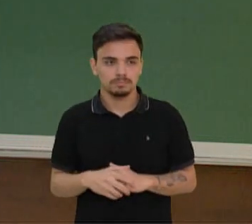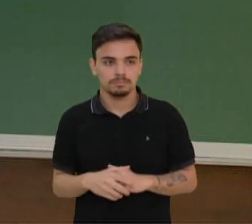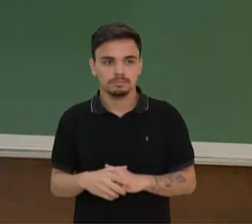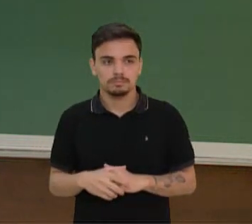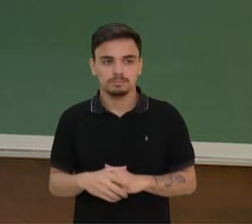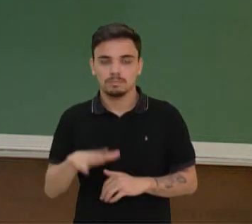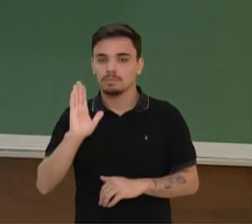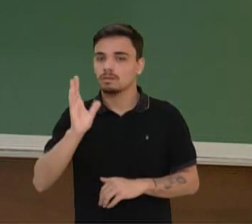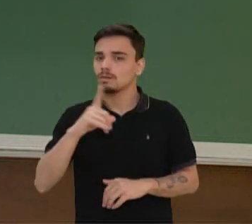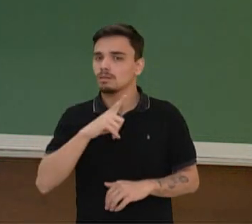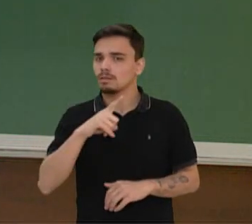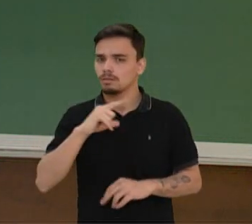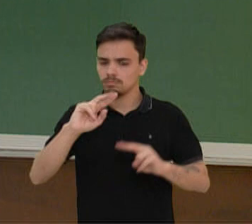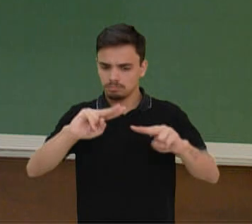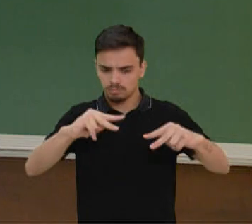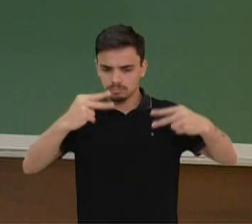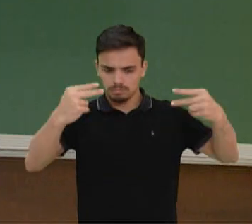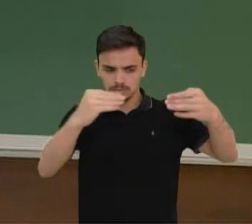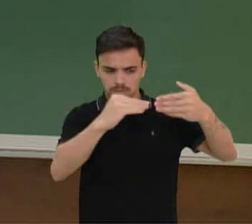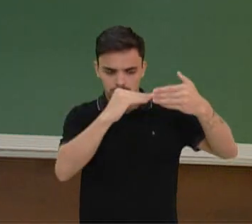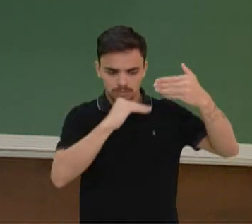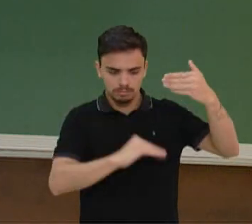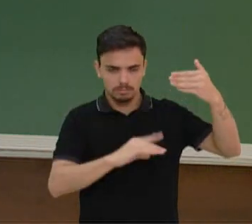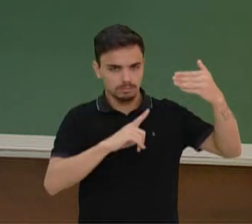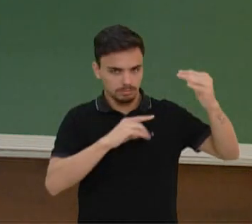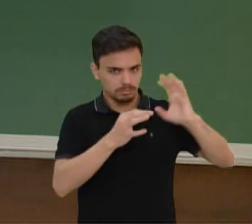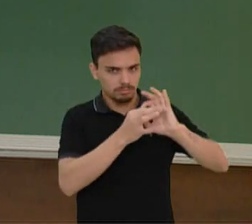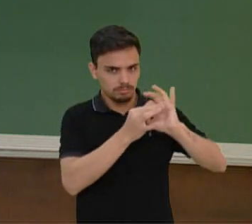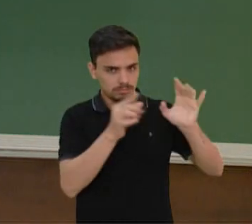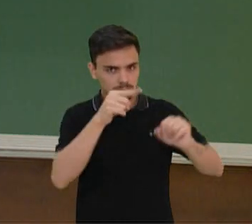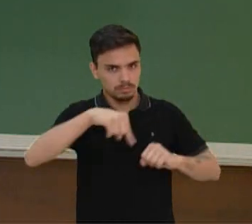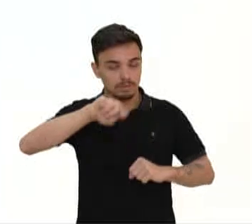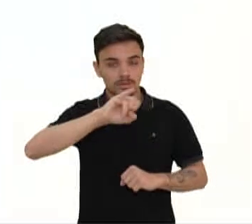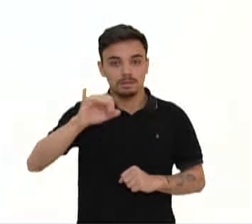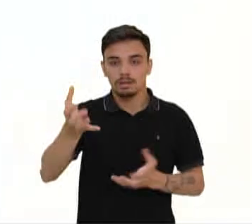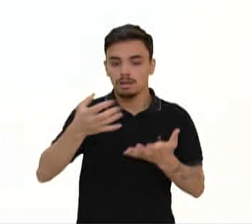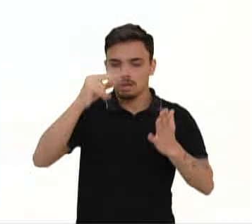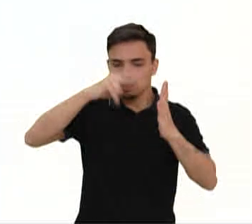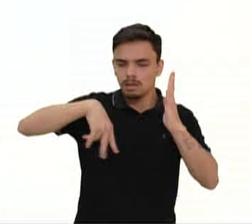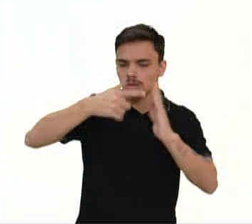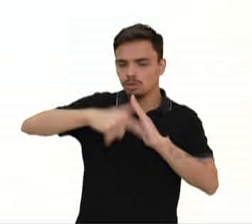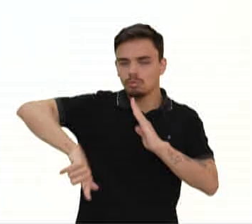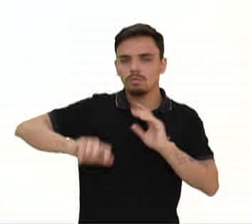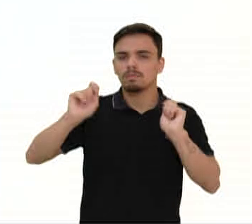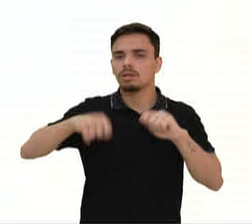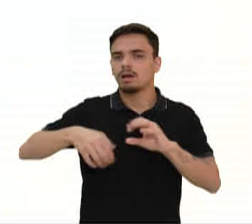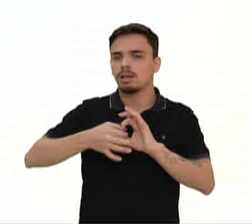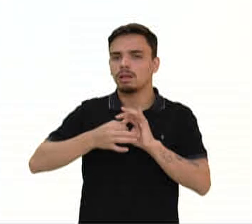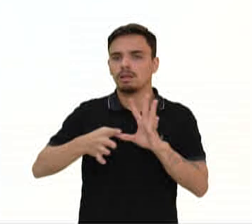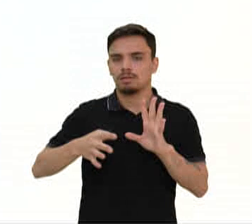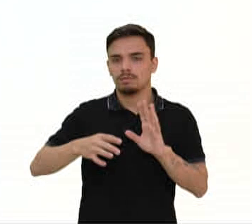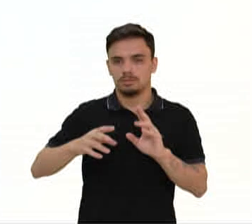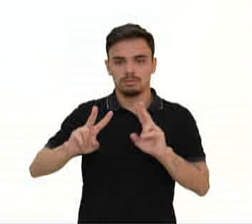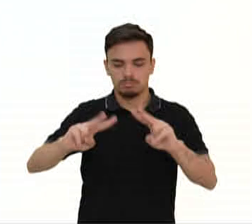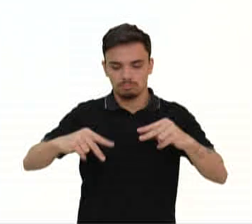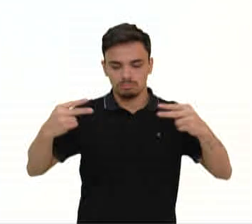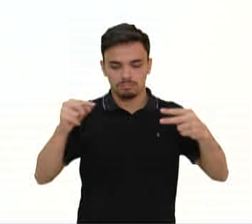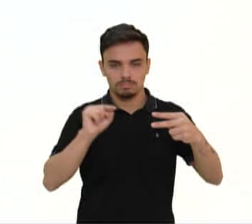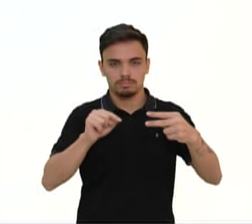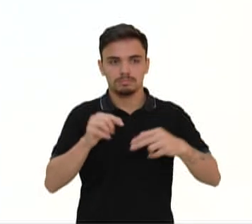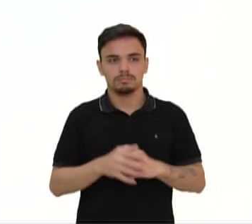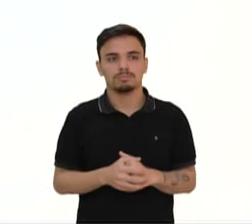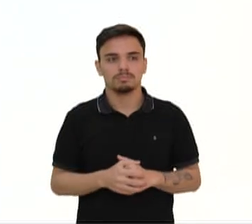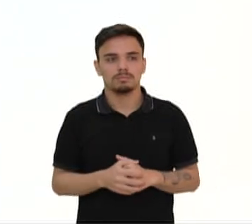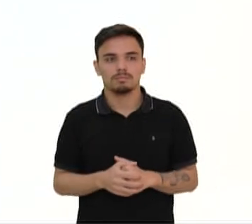Está aqui disponível, quem quiser ler mais, está disponível no site. Vamos